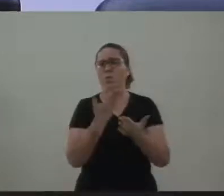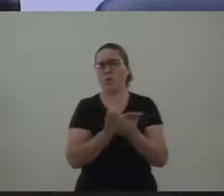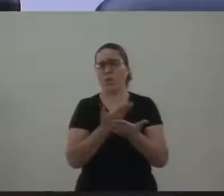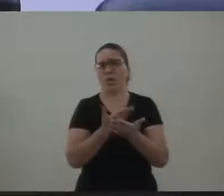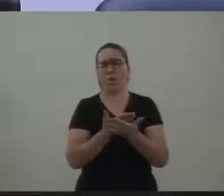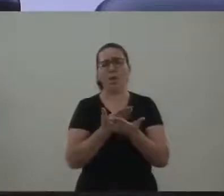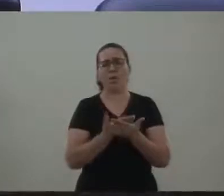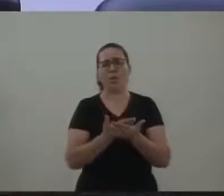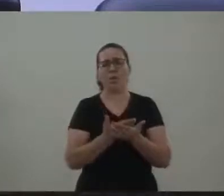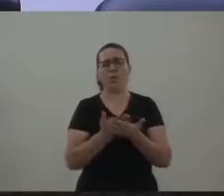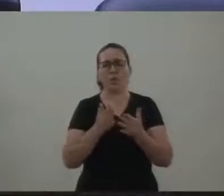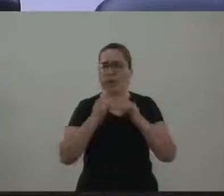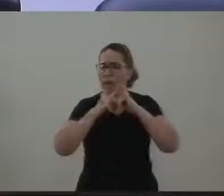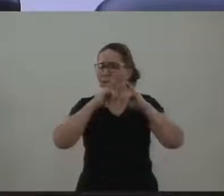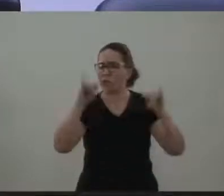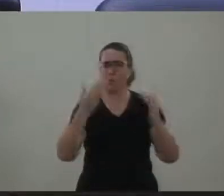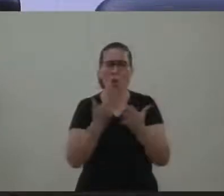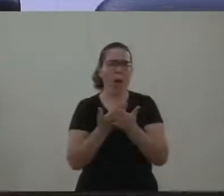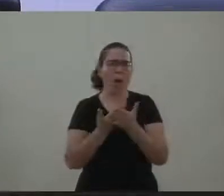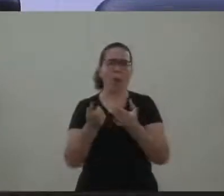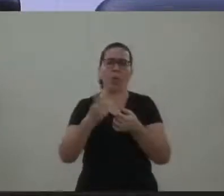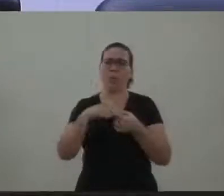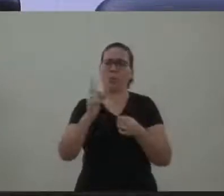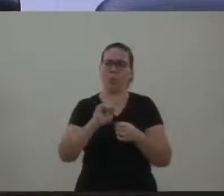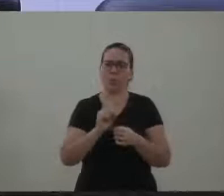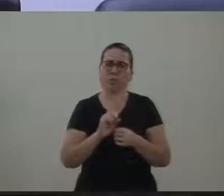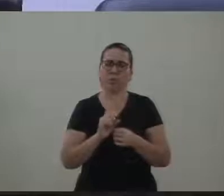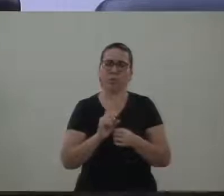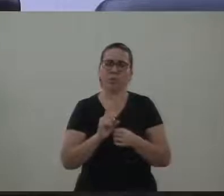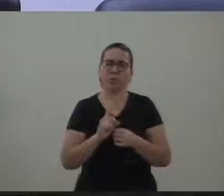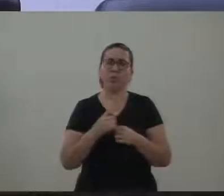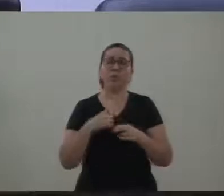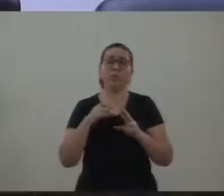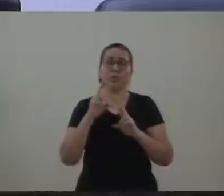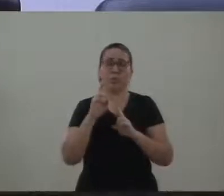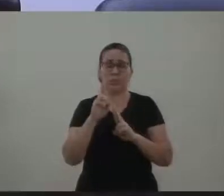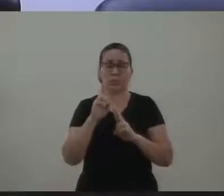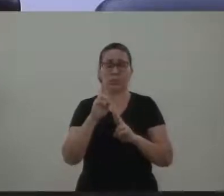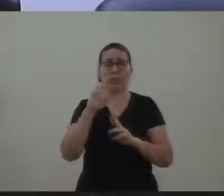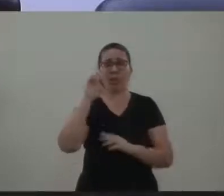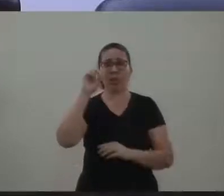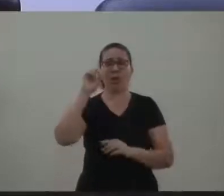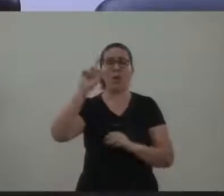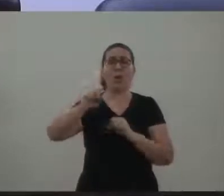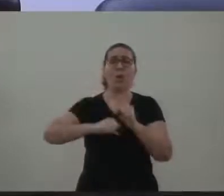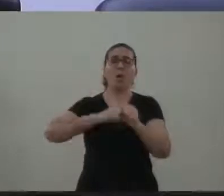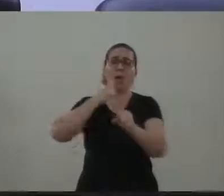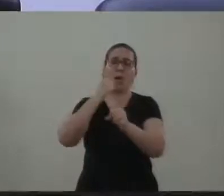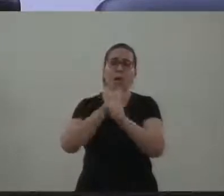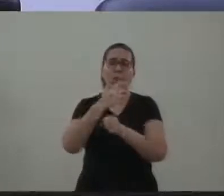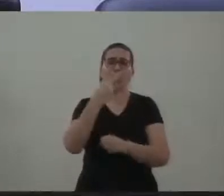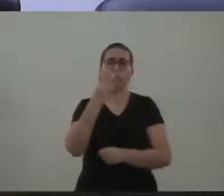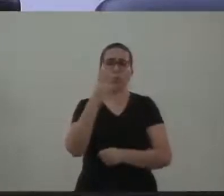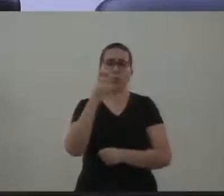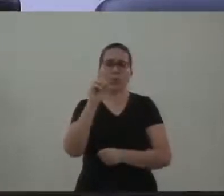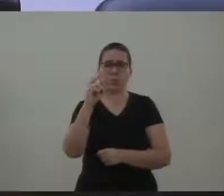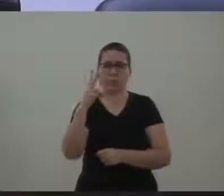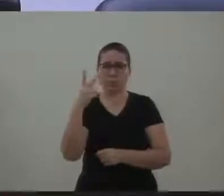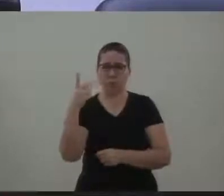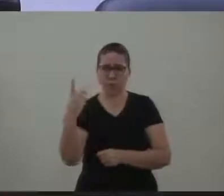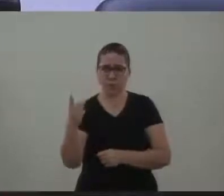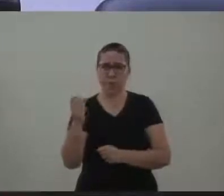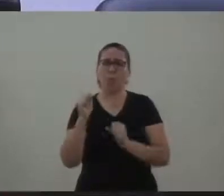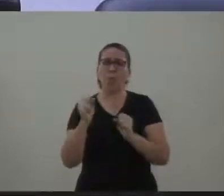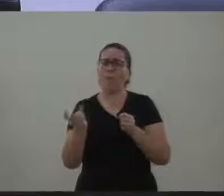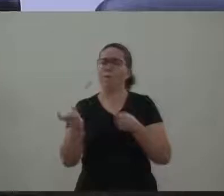aulas. E queira Deus que isso, no ano de 2021, possamos